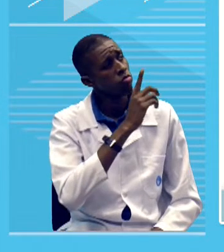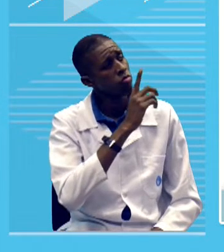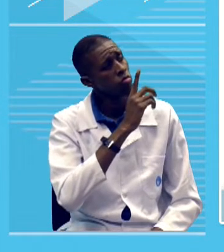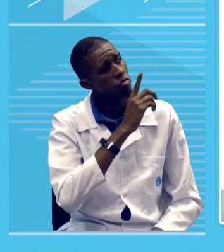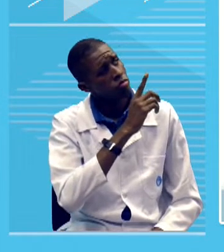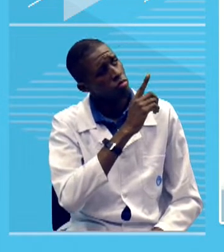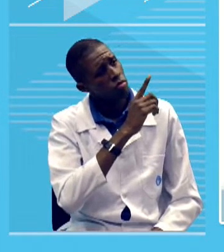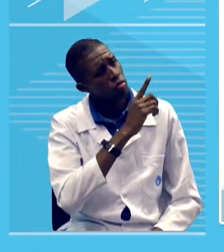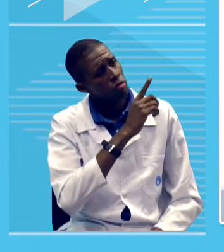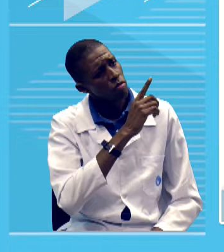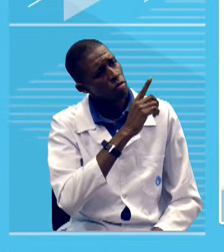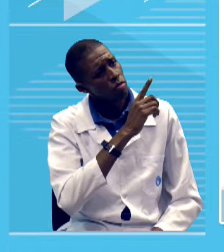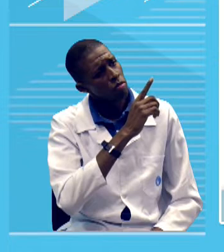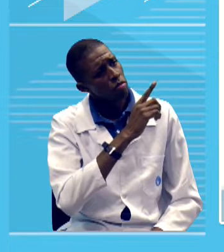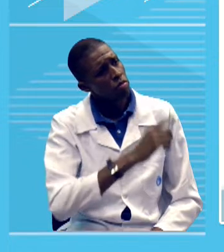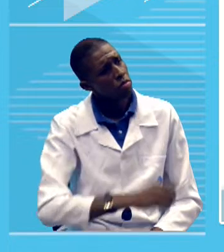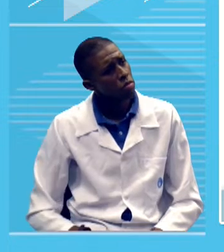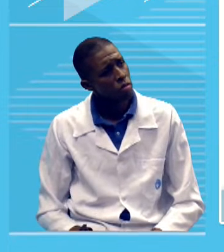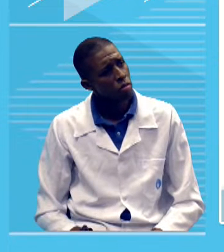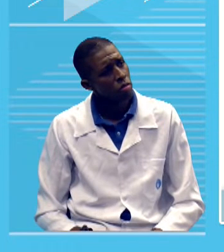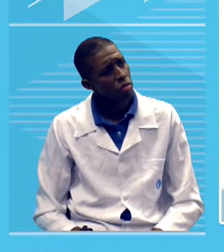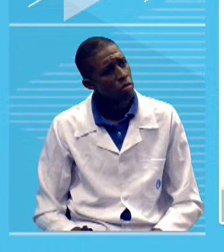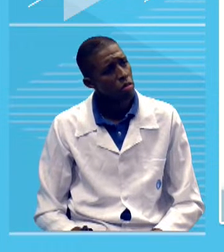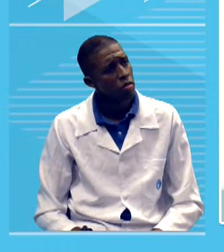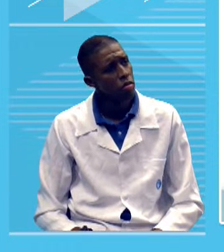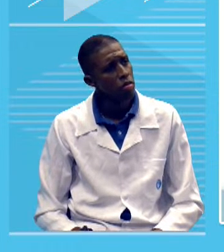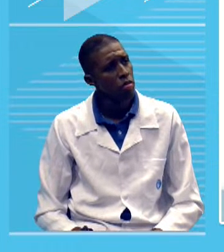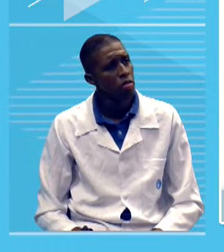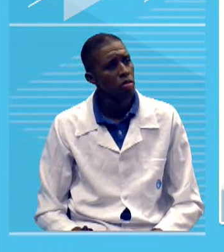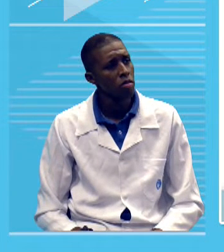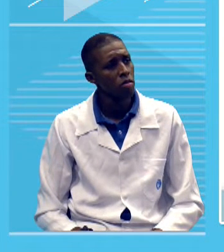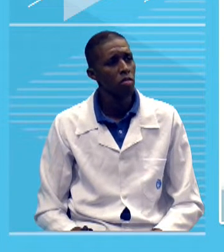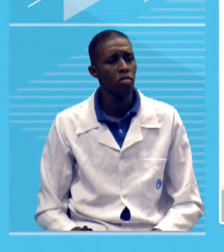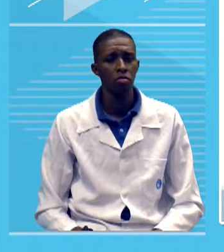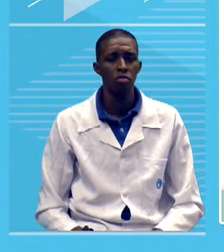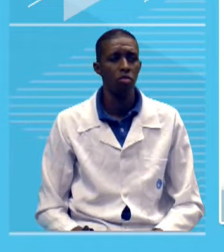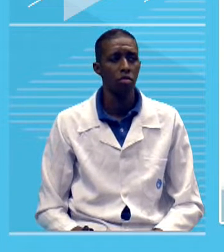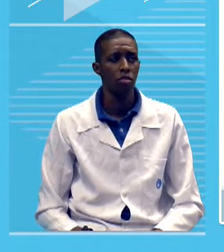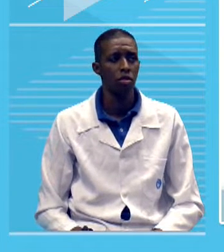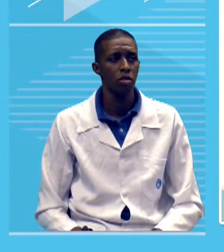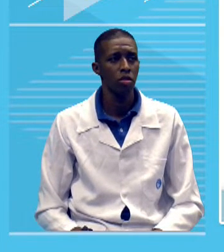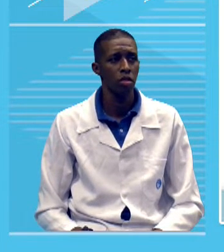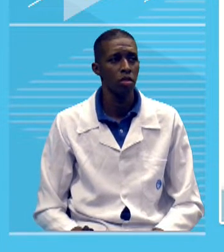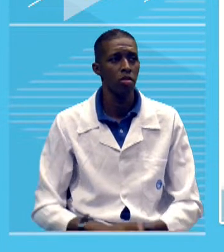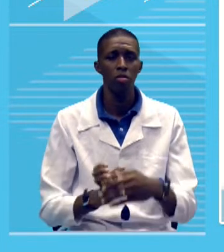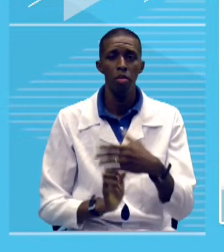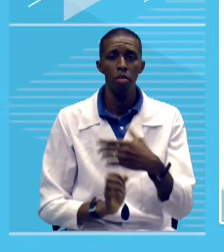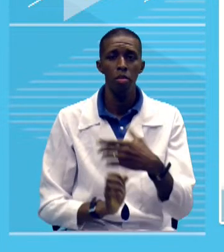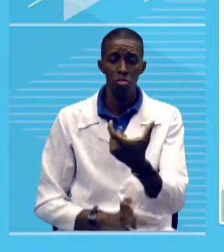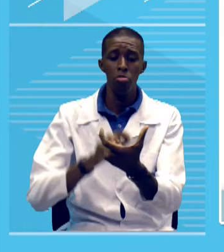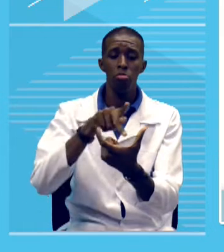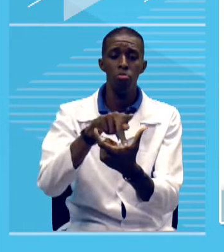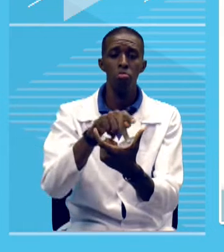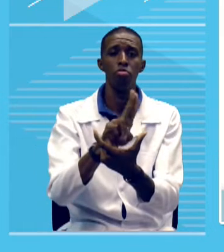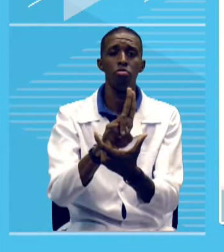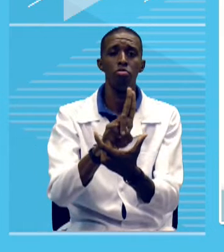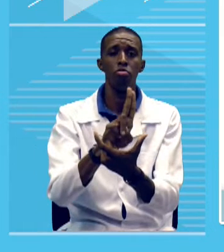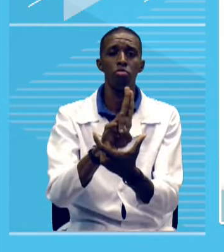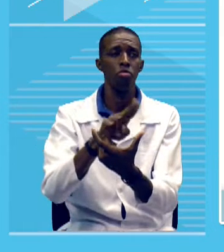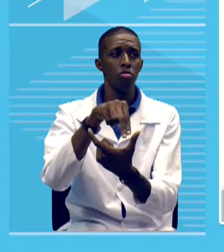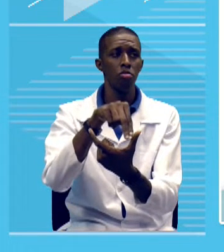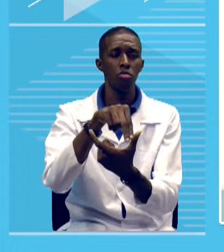economia verde ou programa das Nações Unidas para o meio ambiente e numa se você encontrar esse tempo por aí ó